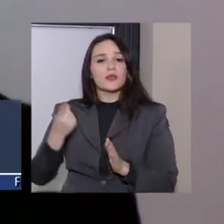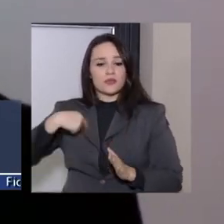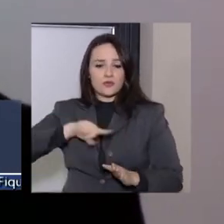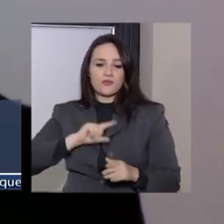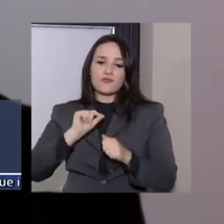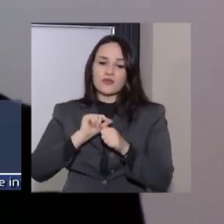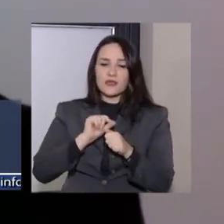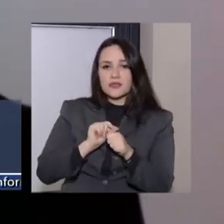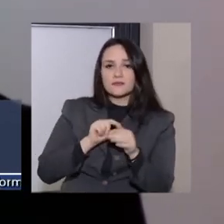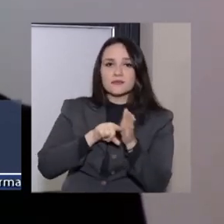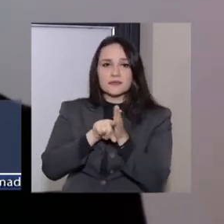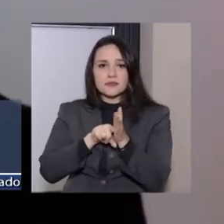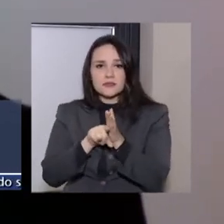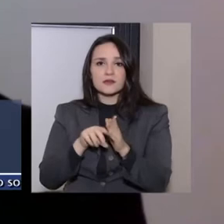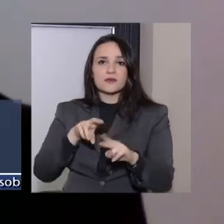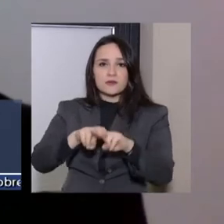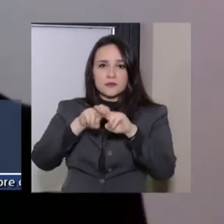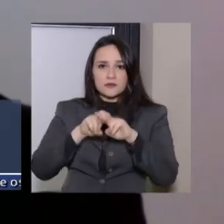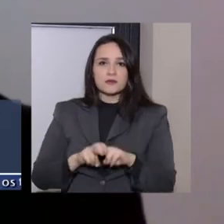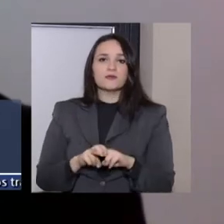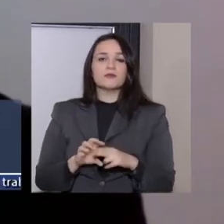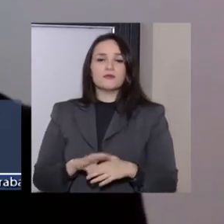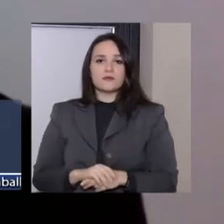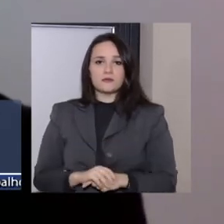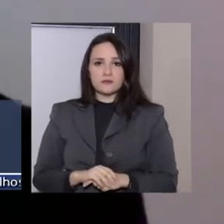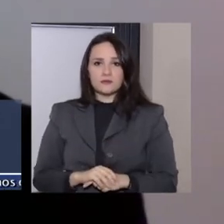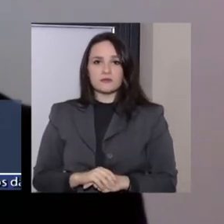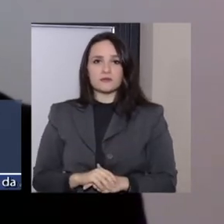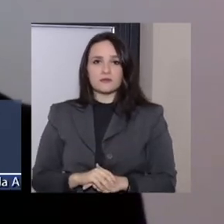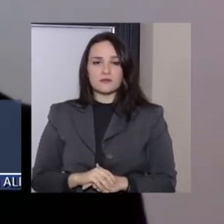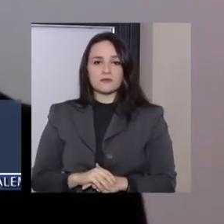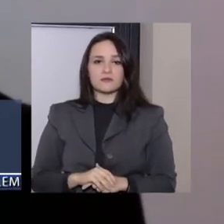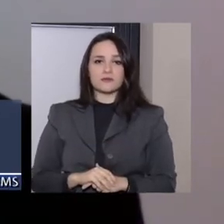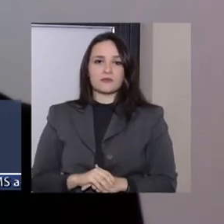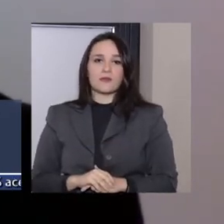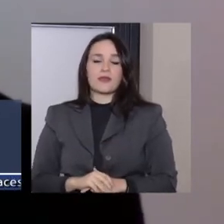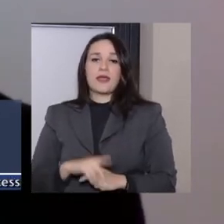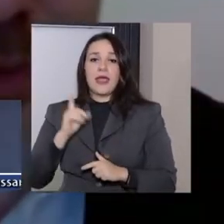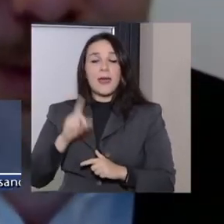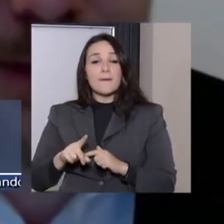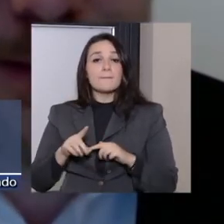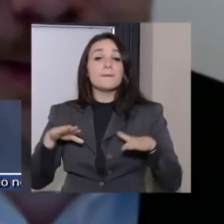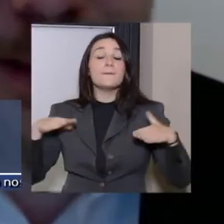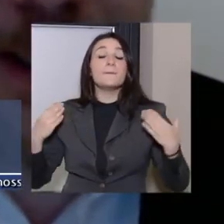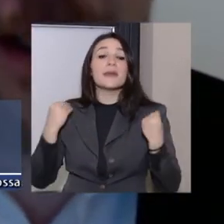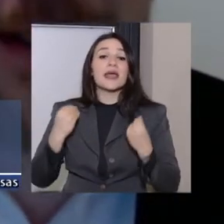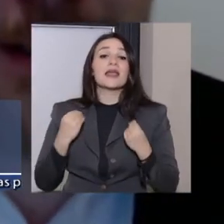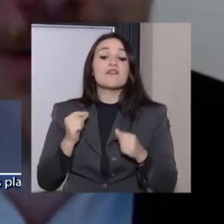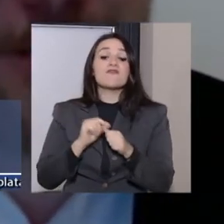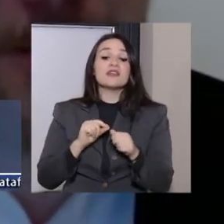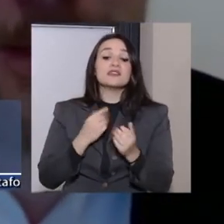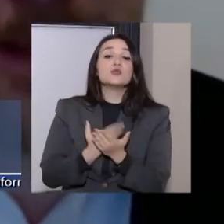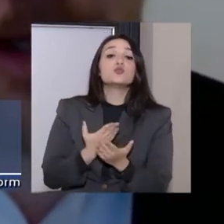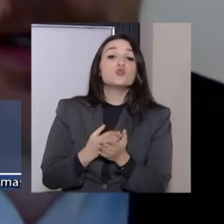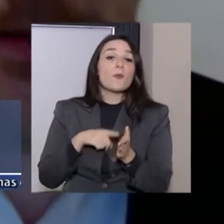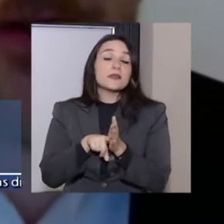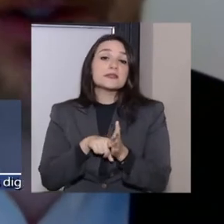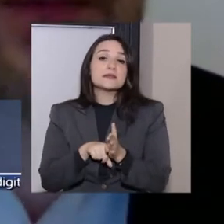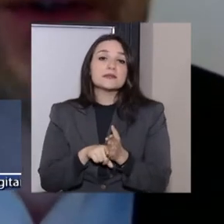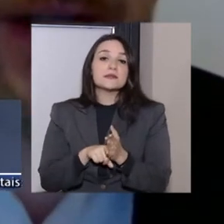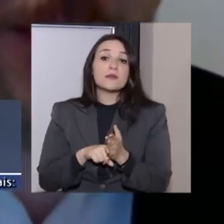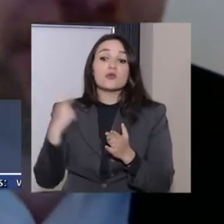pesquisas que podem surgir de apoio e referência para o desenvolvimento das políticas públicas e, assim,